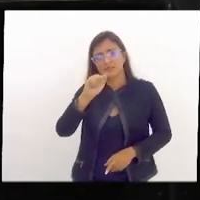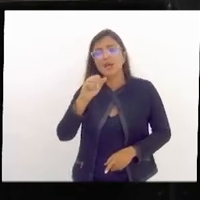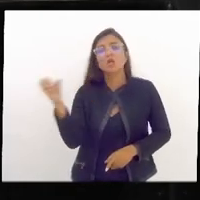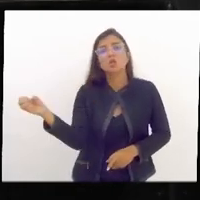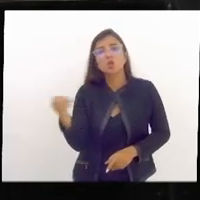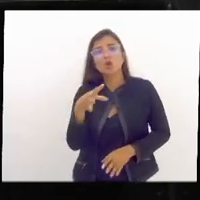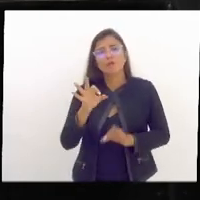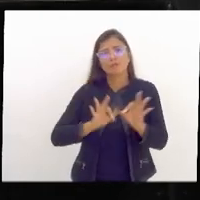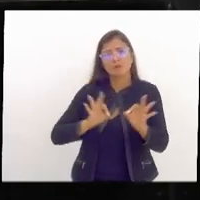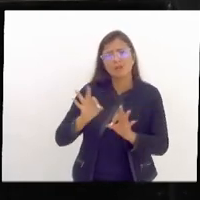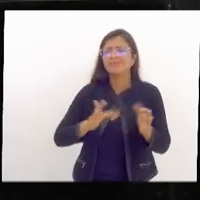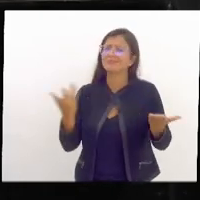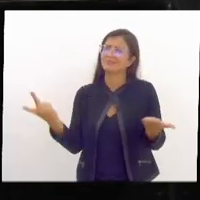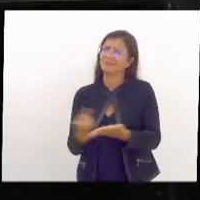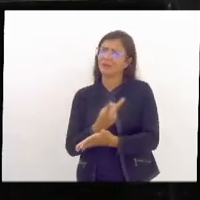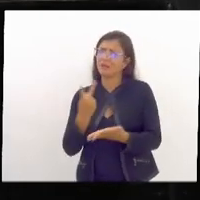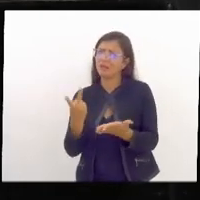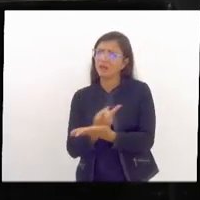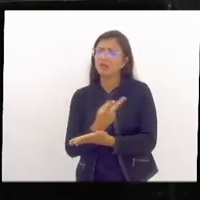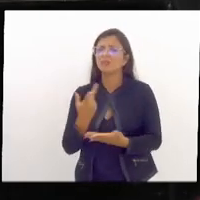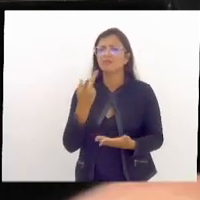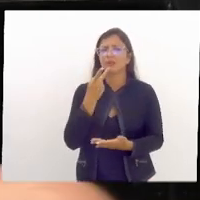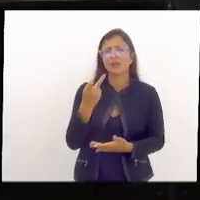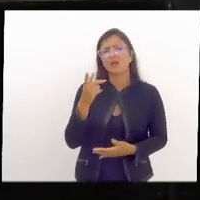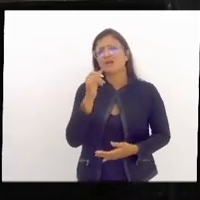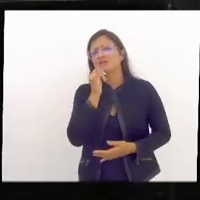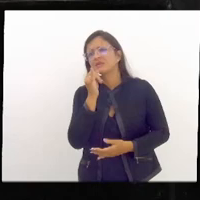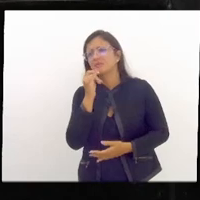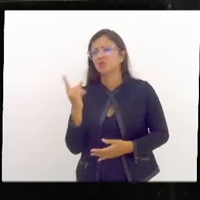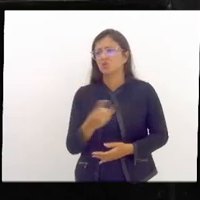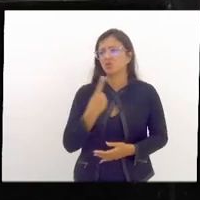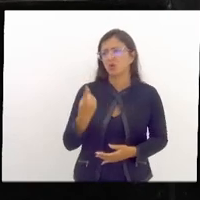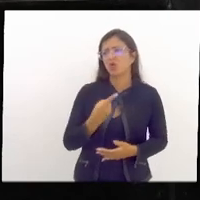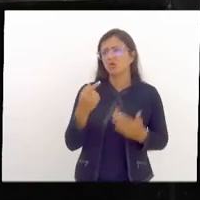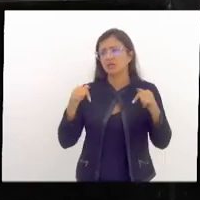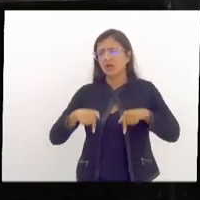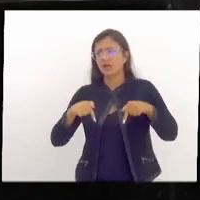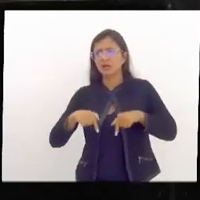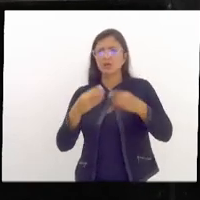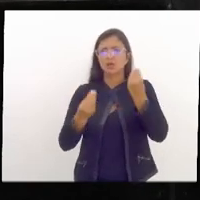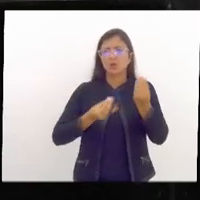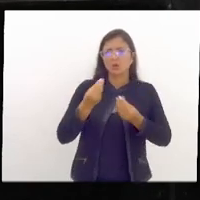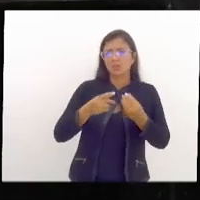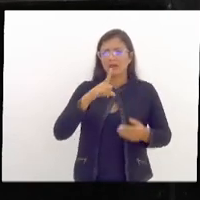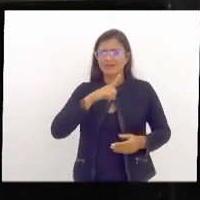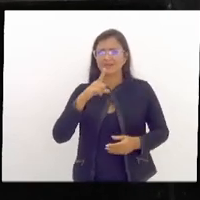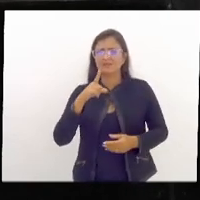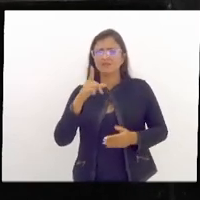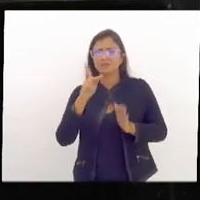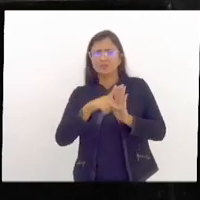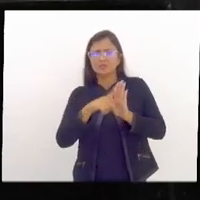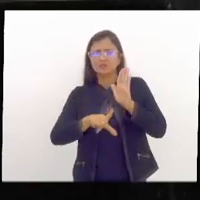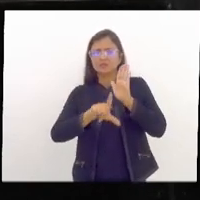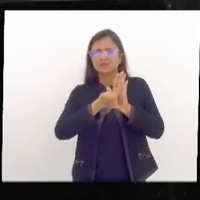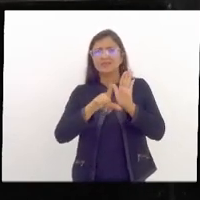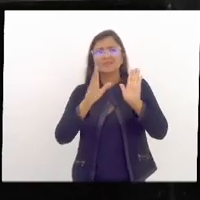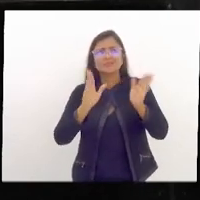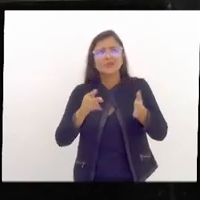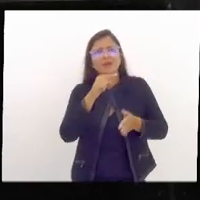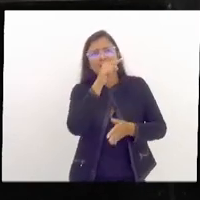é errado, é equivocado dizer que o que a gente está reproduzindo aqui é um projeto de lei que já